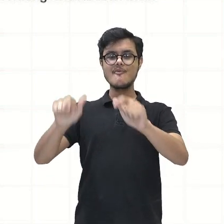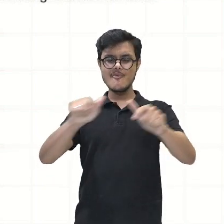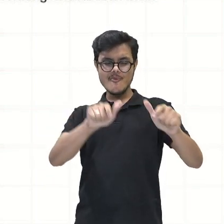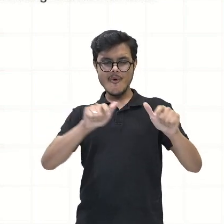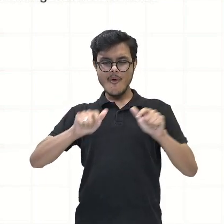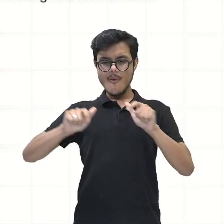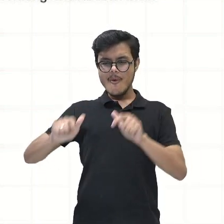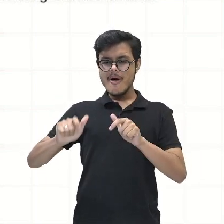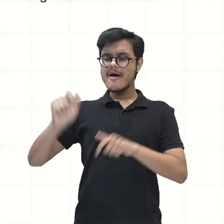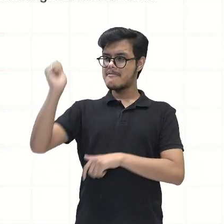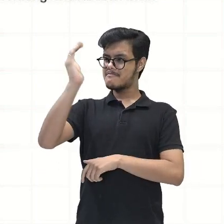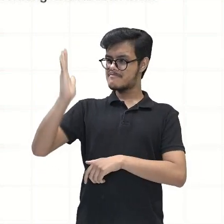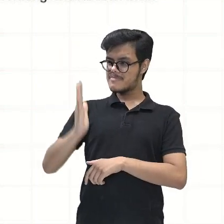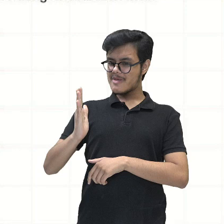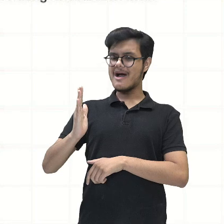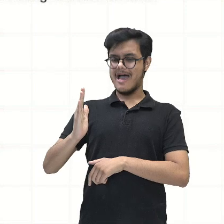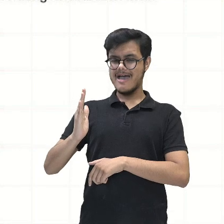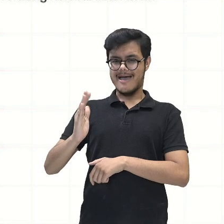regiões